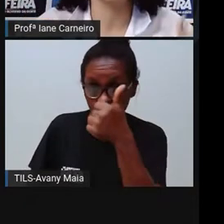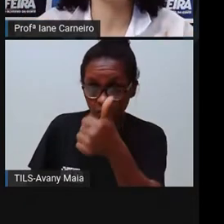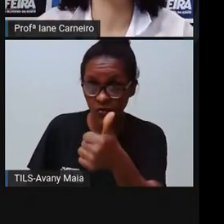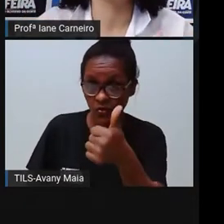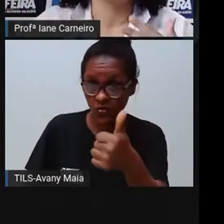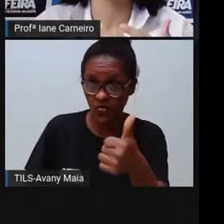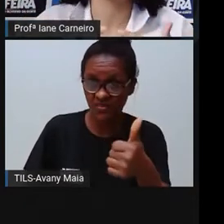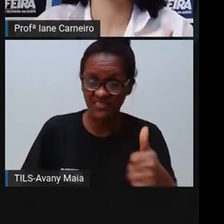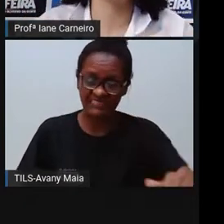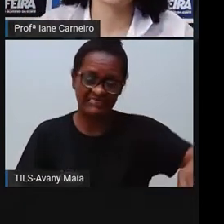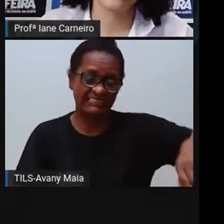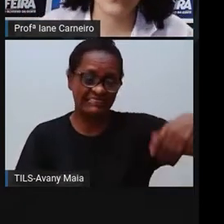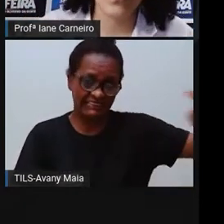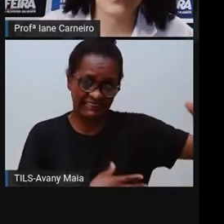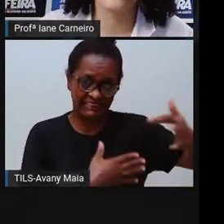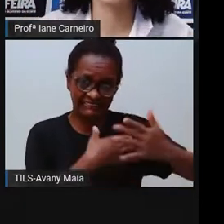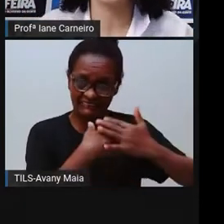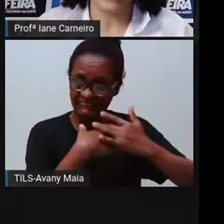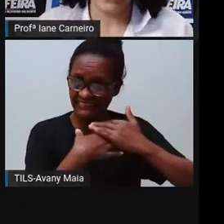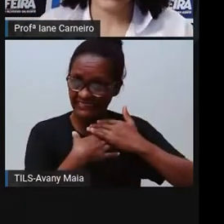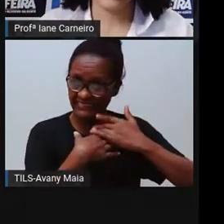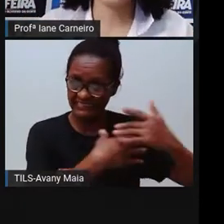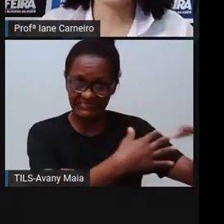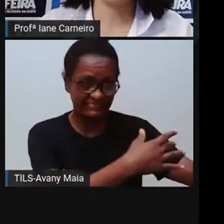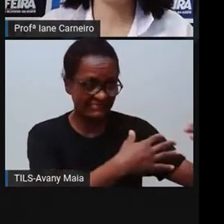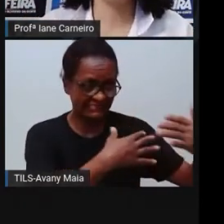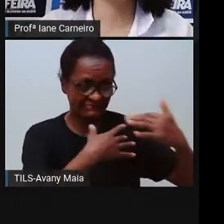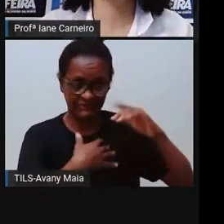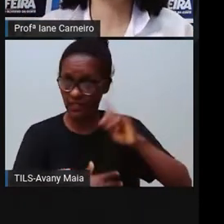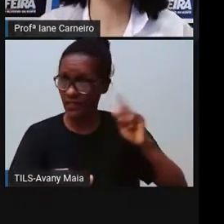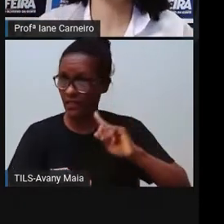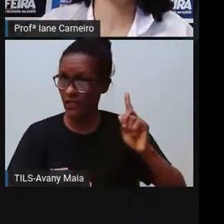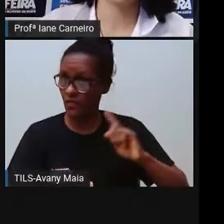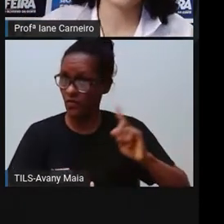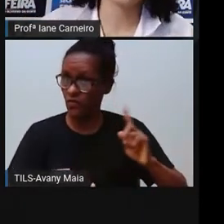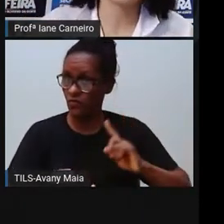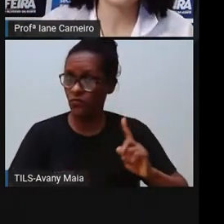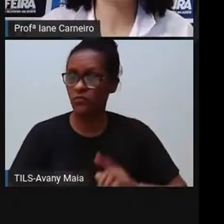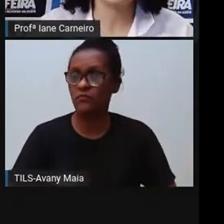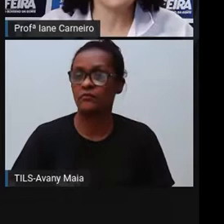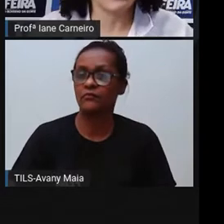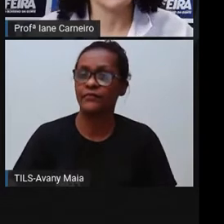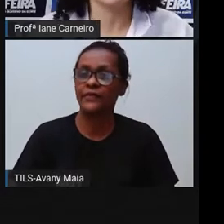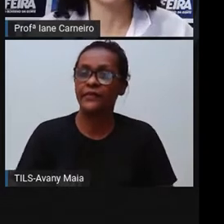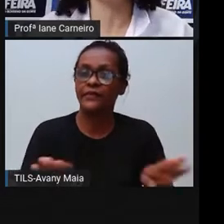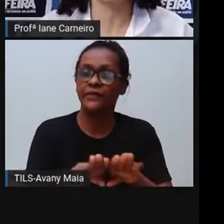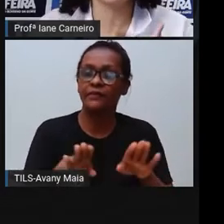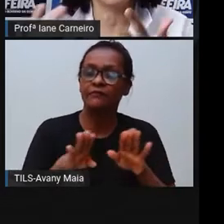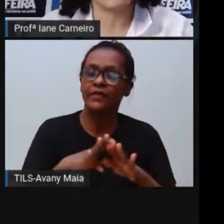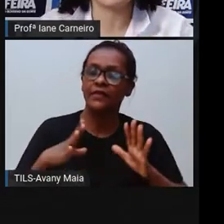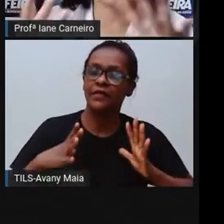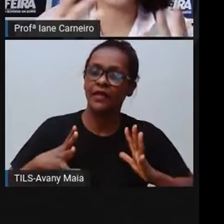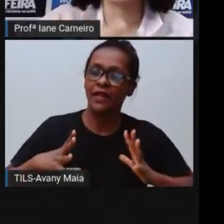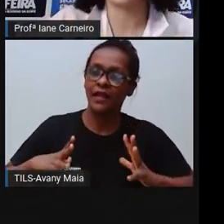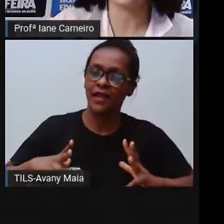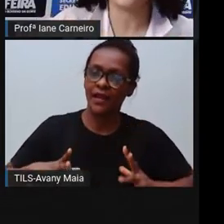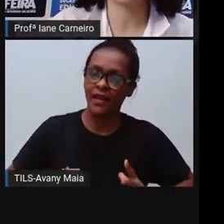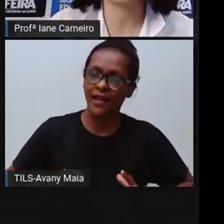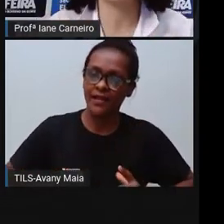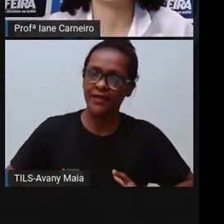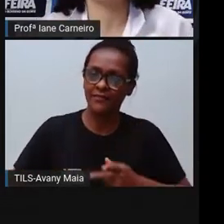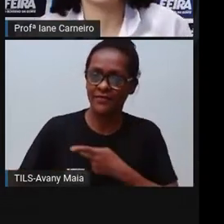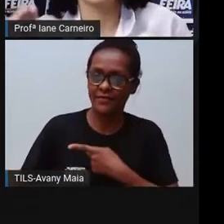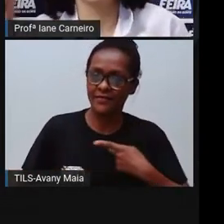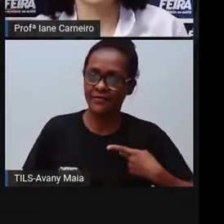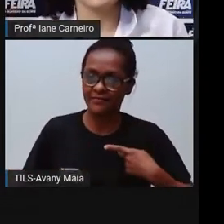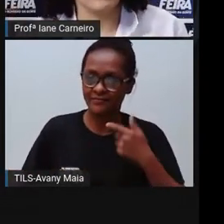trazer vírus para o nosso corpo. Nós também cuidamos do nosso corpo para termos higiene, né? Para ter um corpo saudável